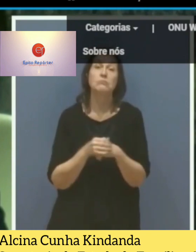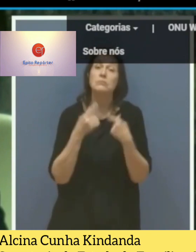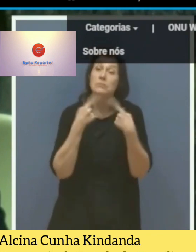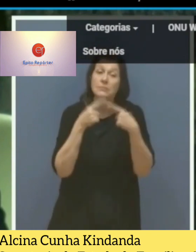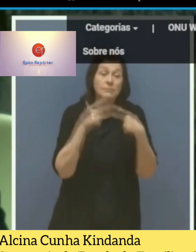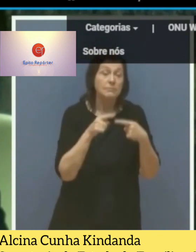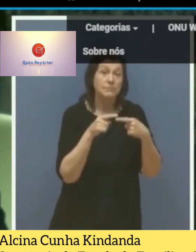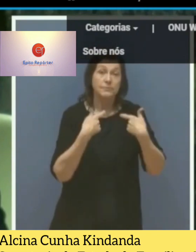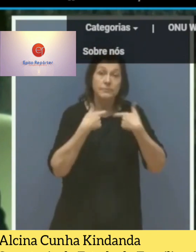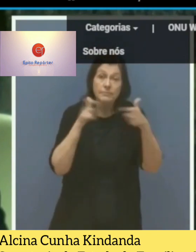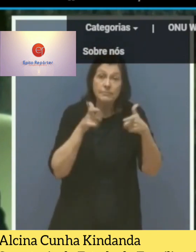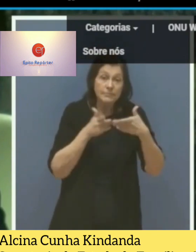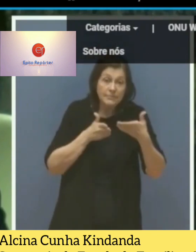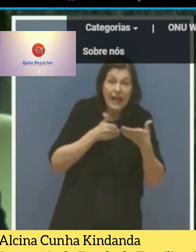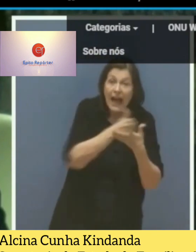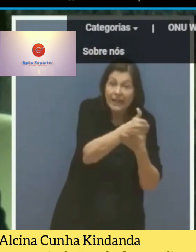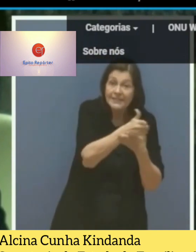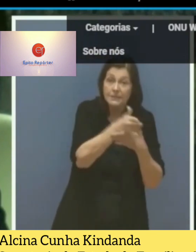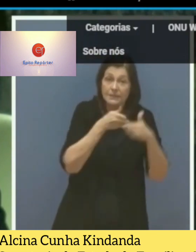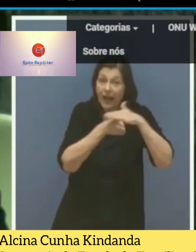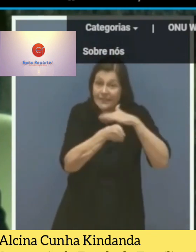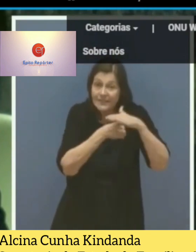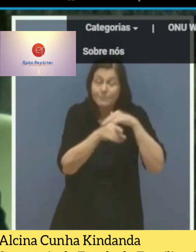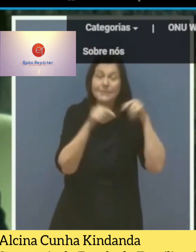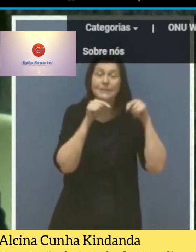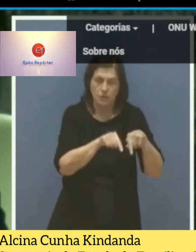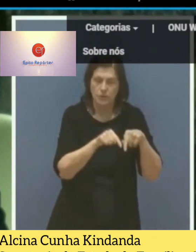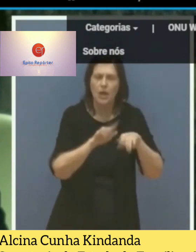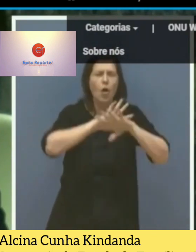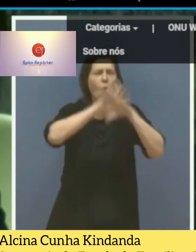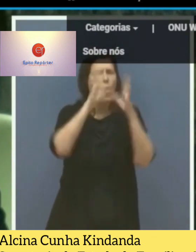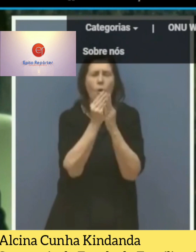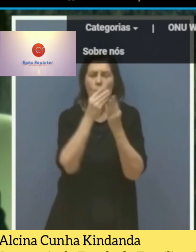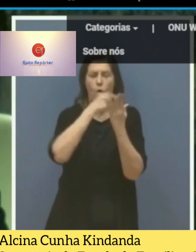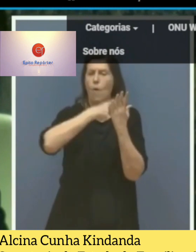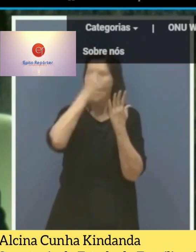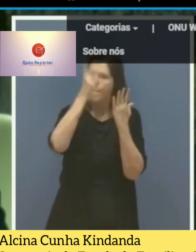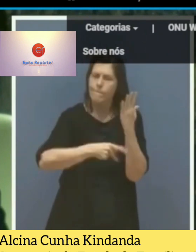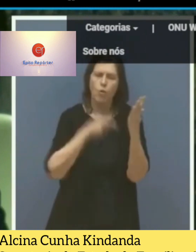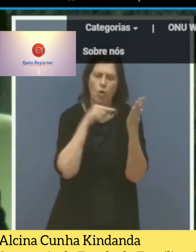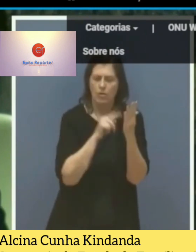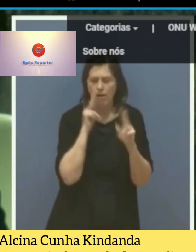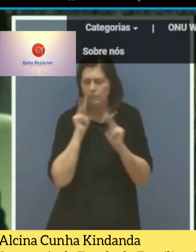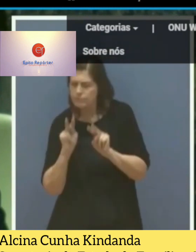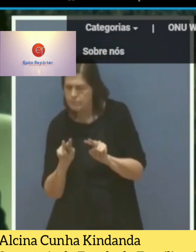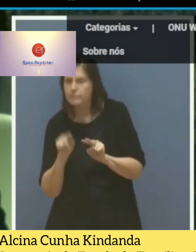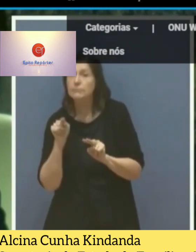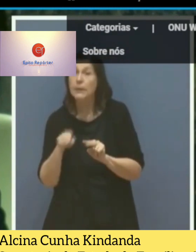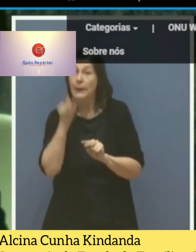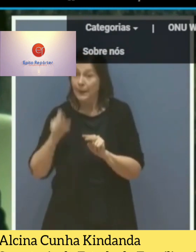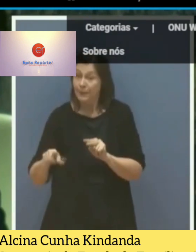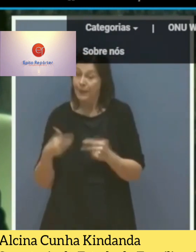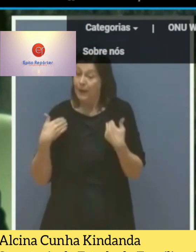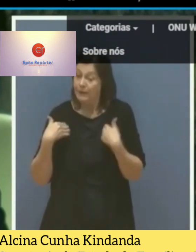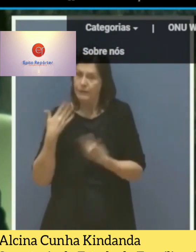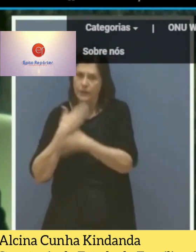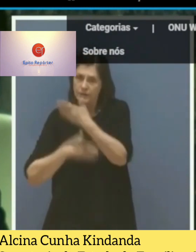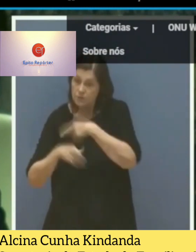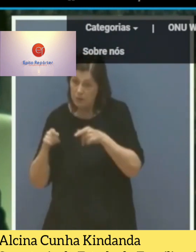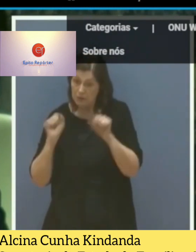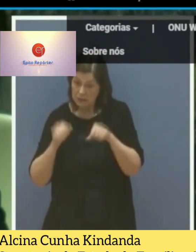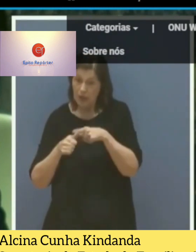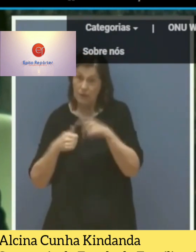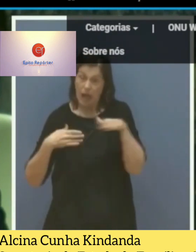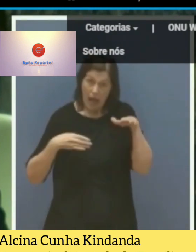estão projetadas tendo em contas condições de pessoas com deficiência desde a instalação de rampas de acesso WC